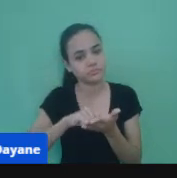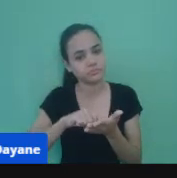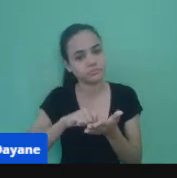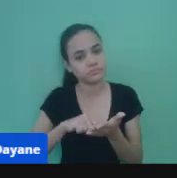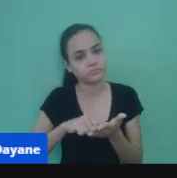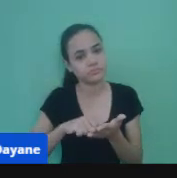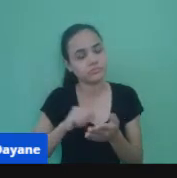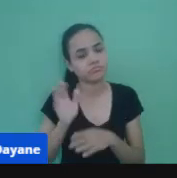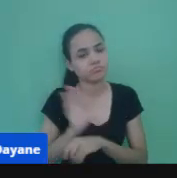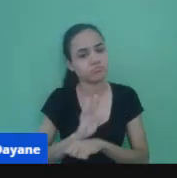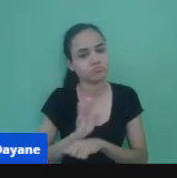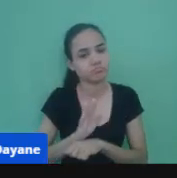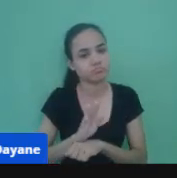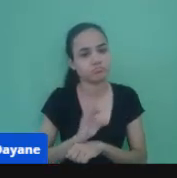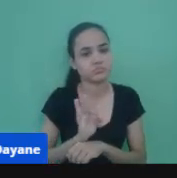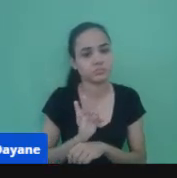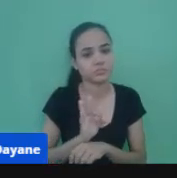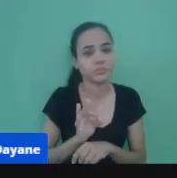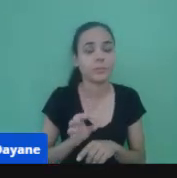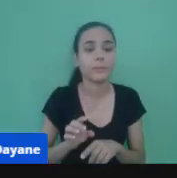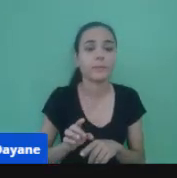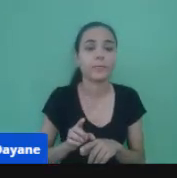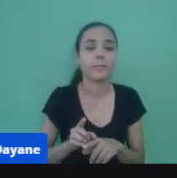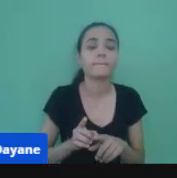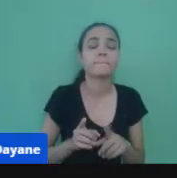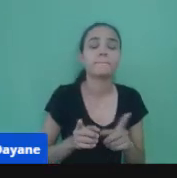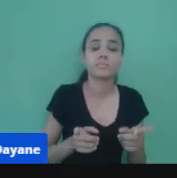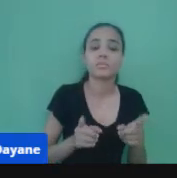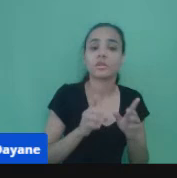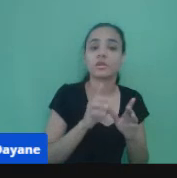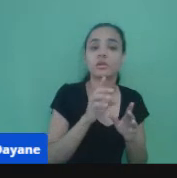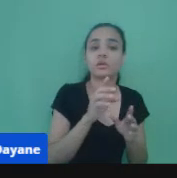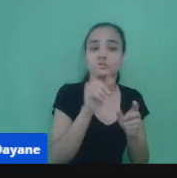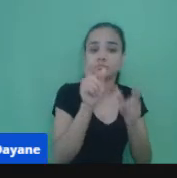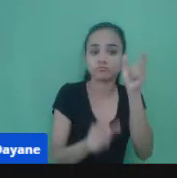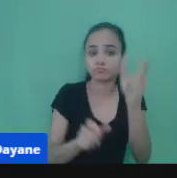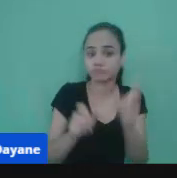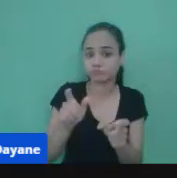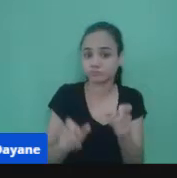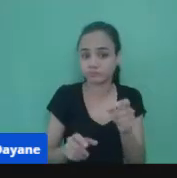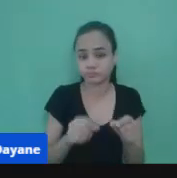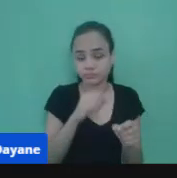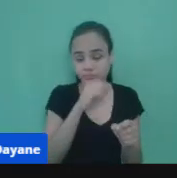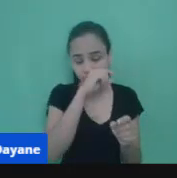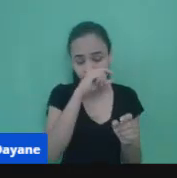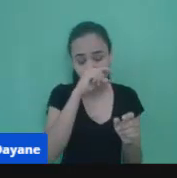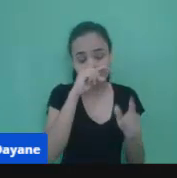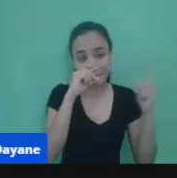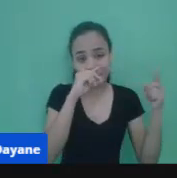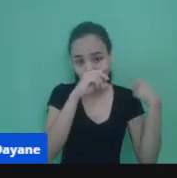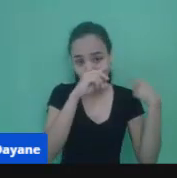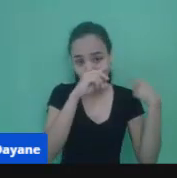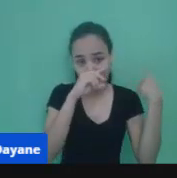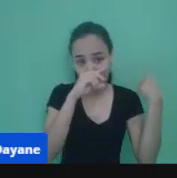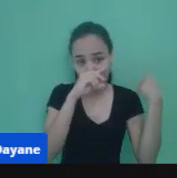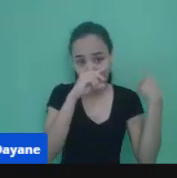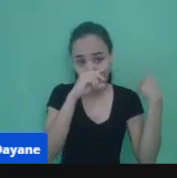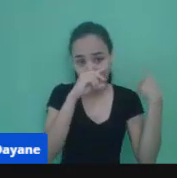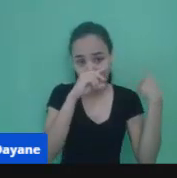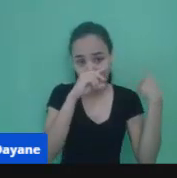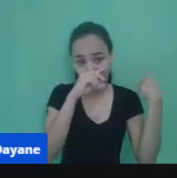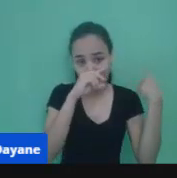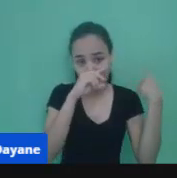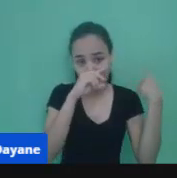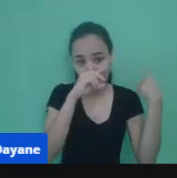o pessoal do direito vai chamar de aplicação extensiva da lei, podemos considerar o uso de qualquer obra para